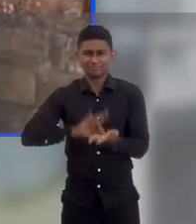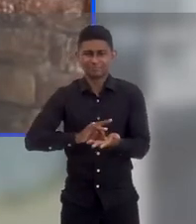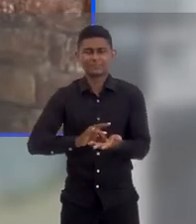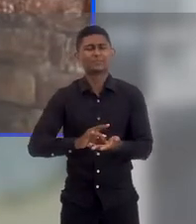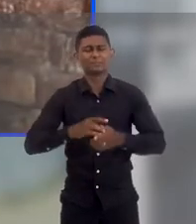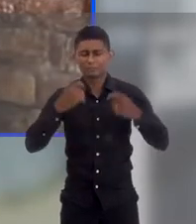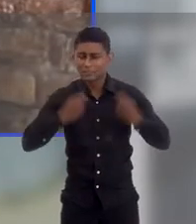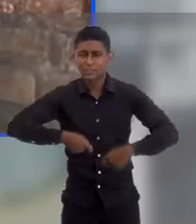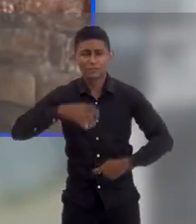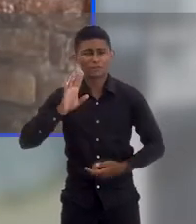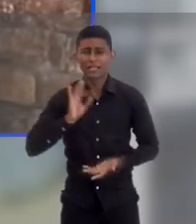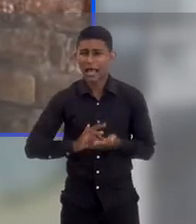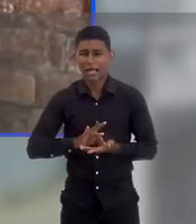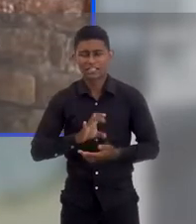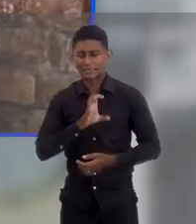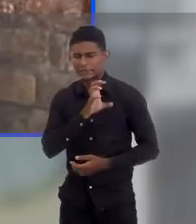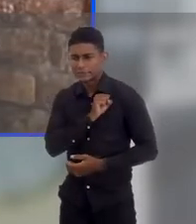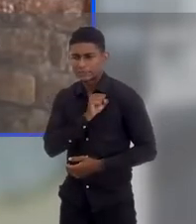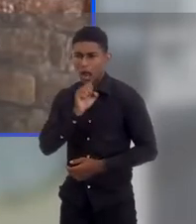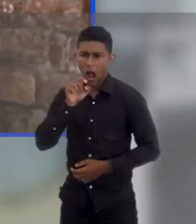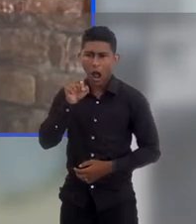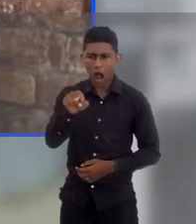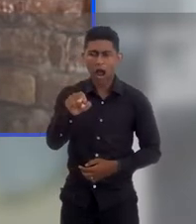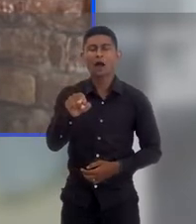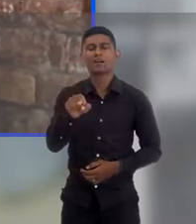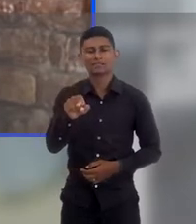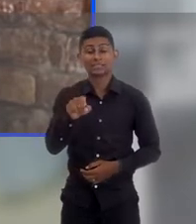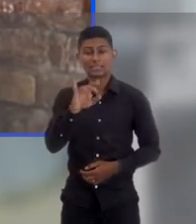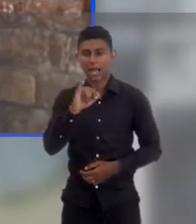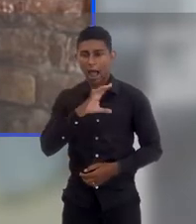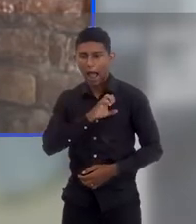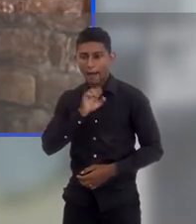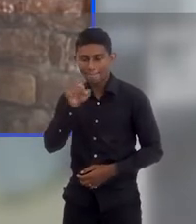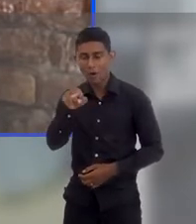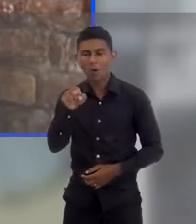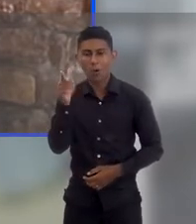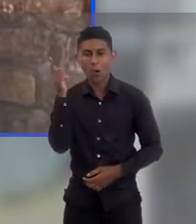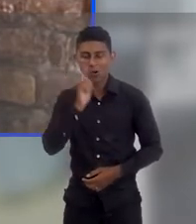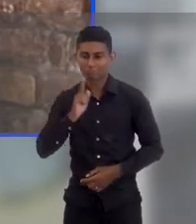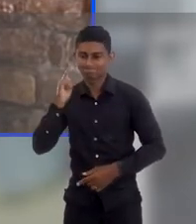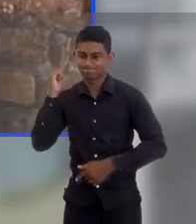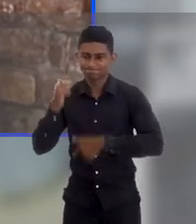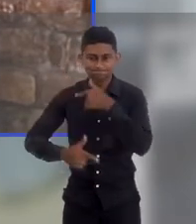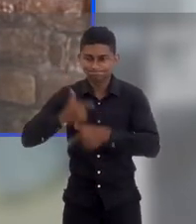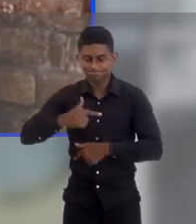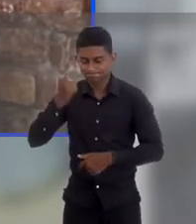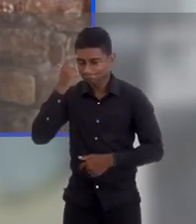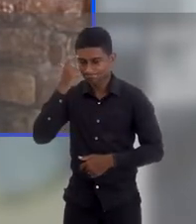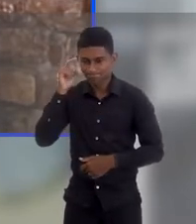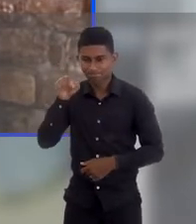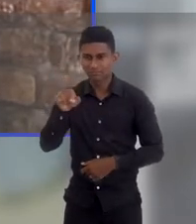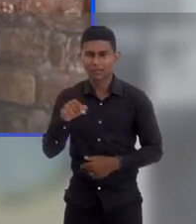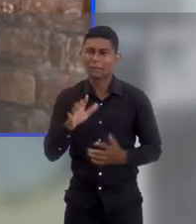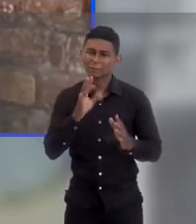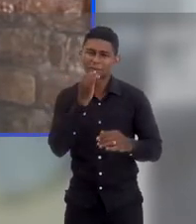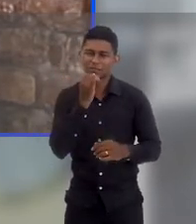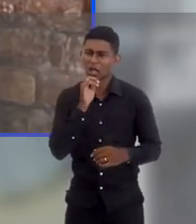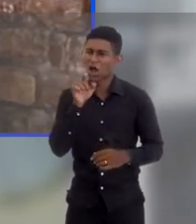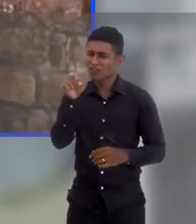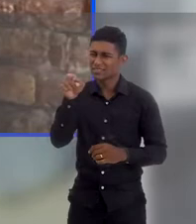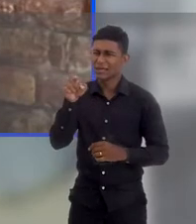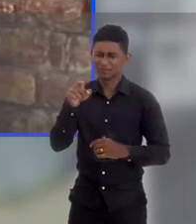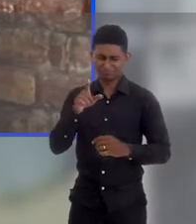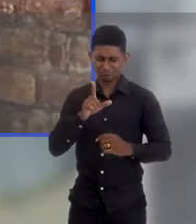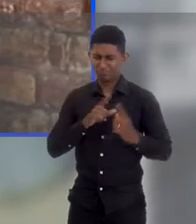emotiva. Então, eu preciso me apaixonar por um tema. E uma vez que eu estou apaixonado, nada me tira dele. Então, você é Botafogo, Botafogo não